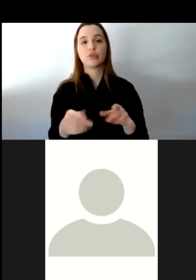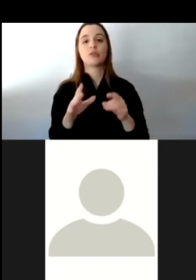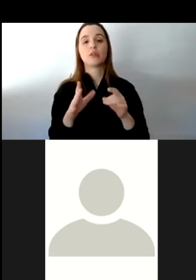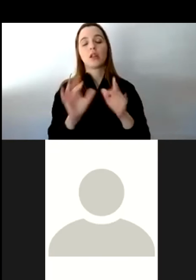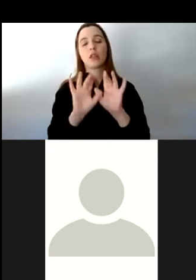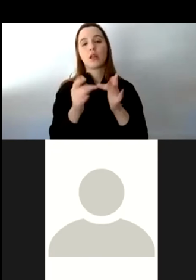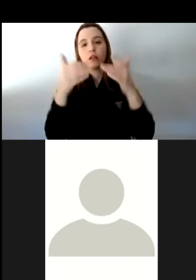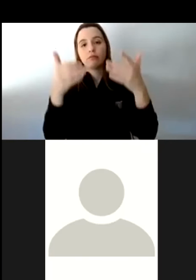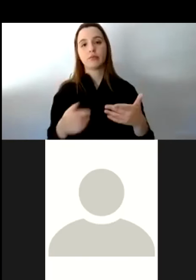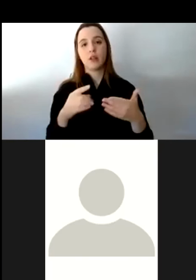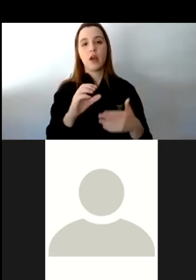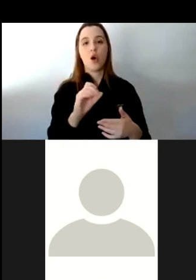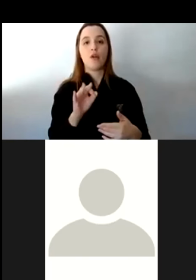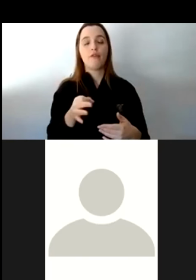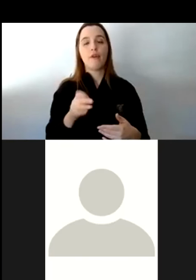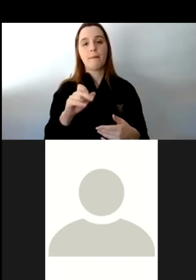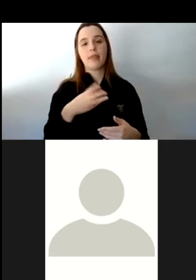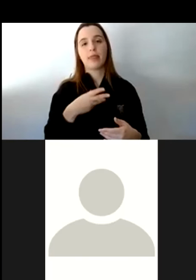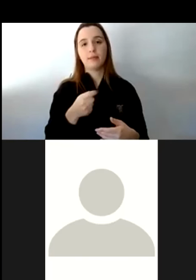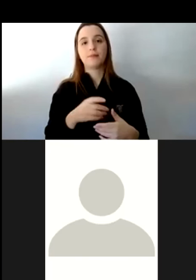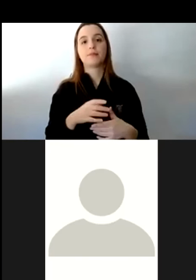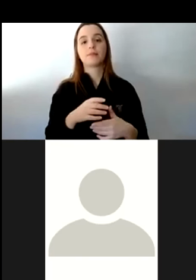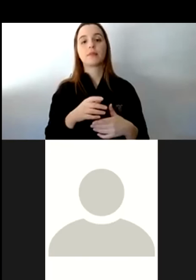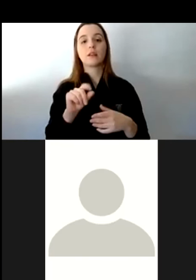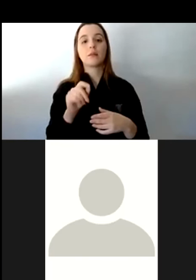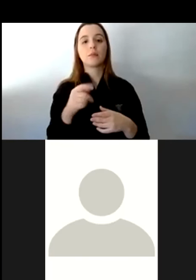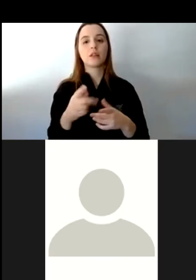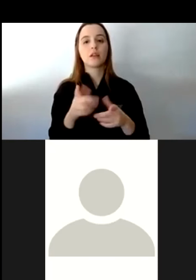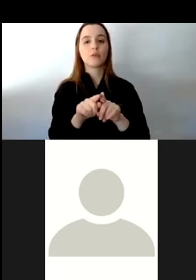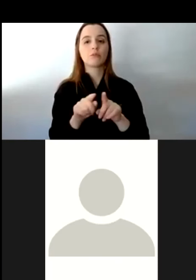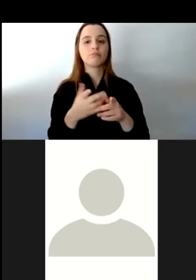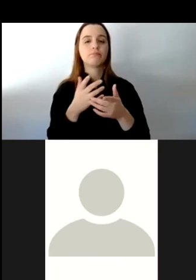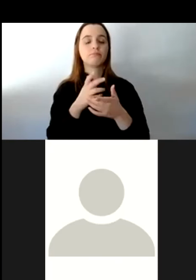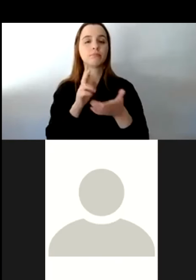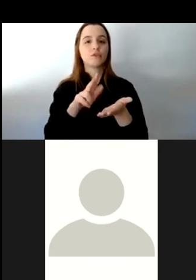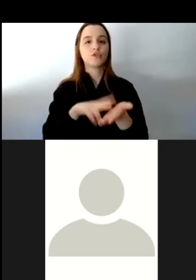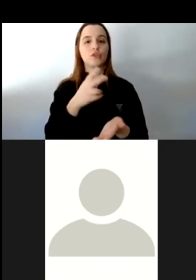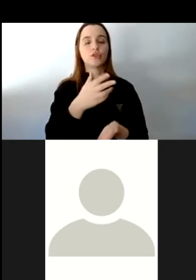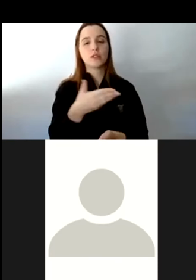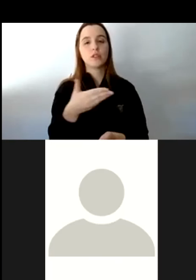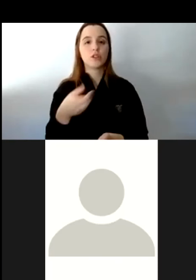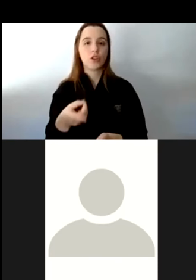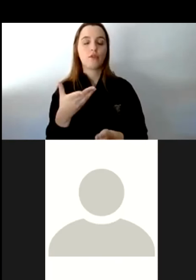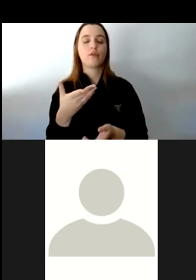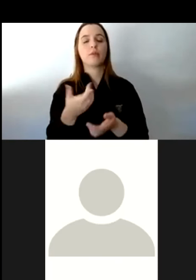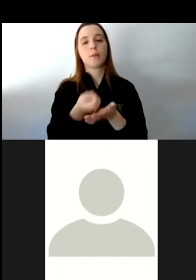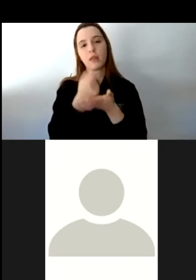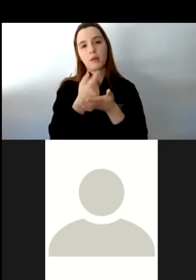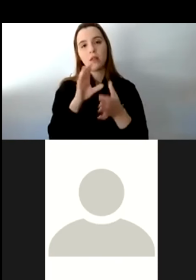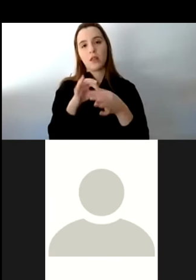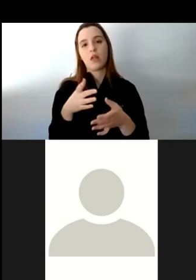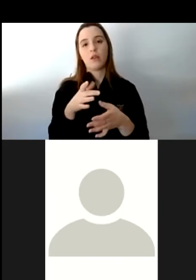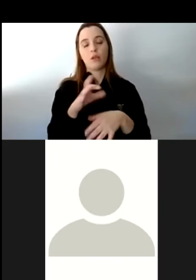Orfanet, a toda a comunidade que fala a língua portuguesa, e pela aprovação de 119 medicamentos órfãos dirigidos